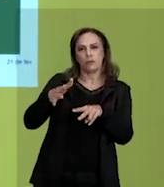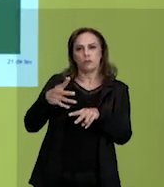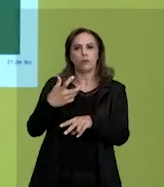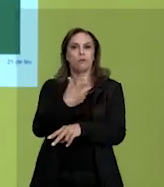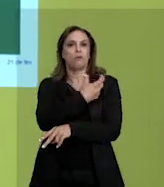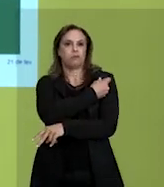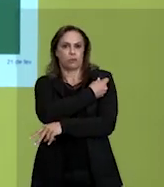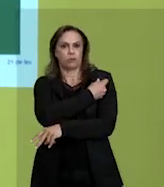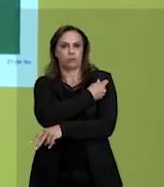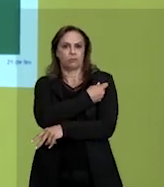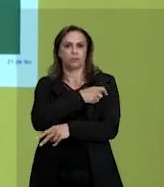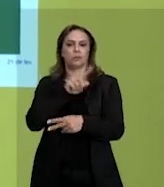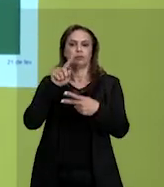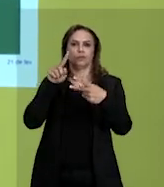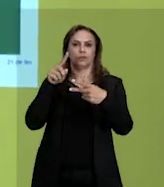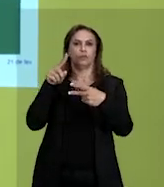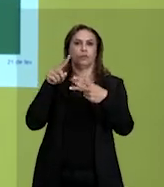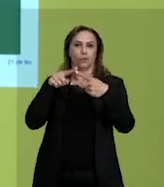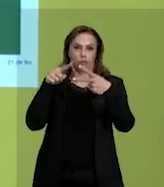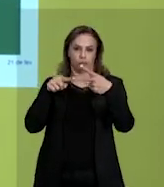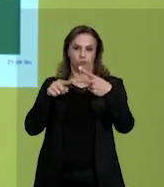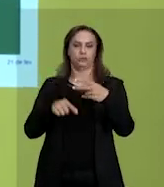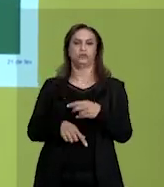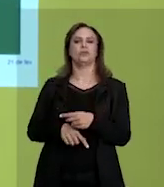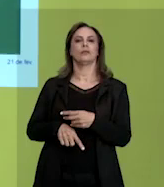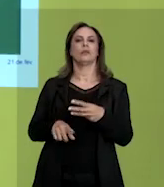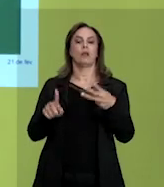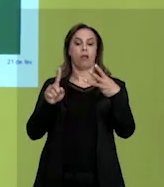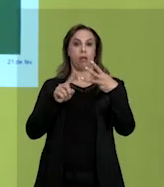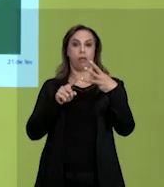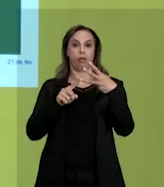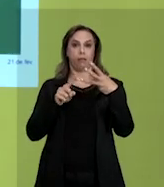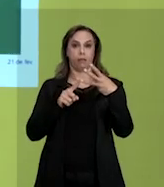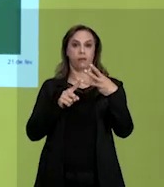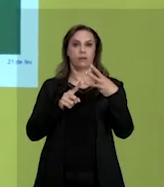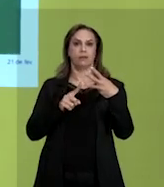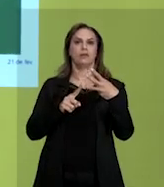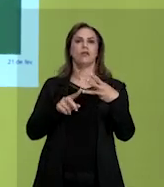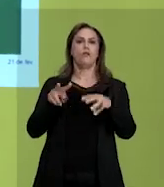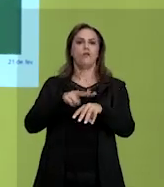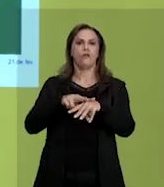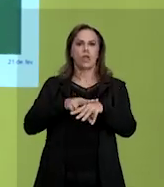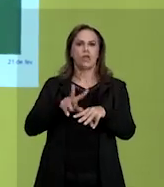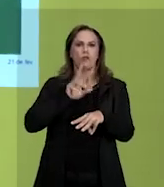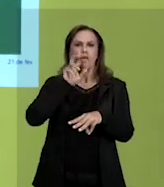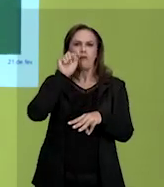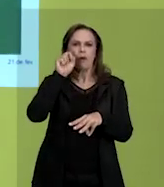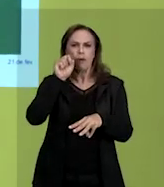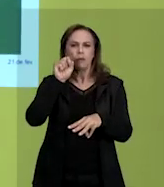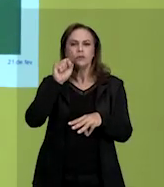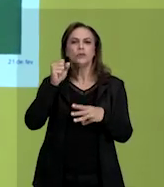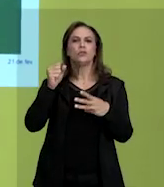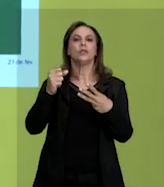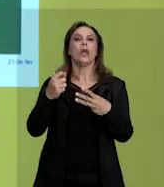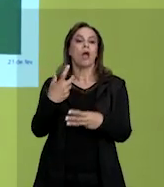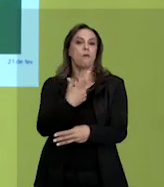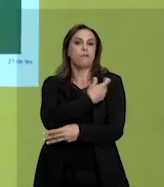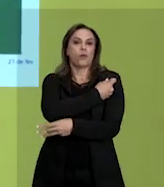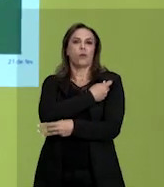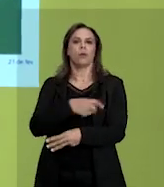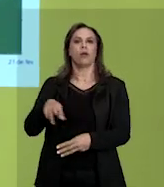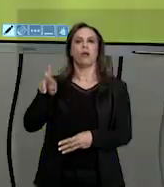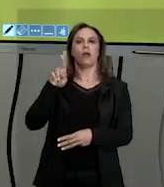reforço nesse verde mais escuro. Essa dose de reforço é que vai ajudar a gente a